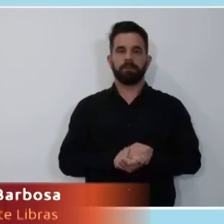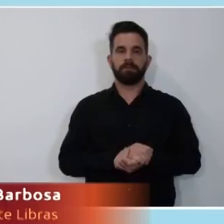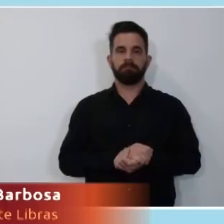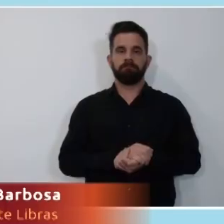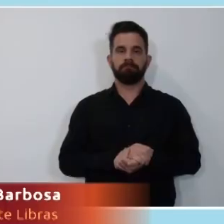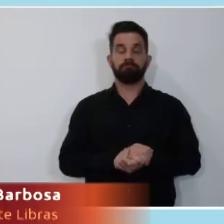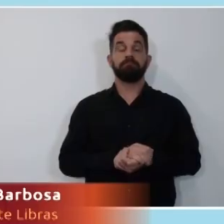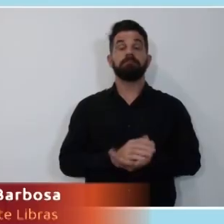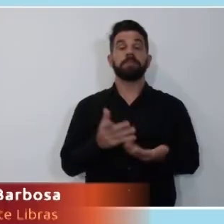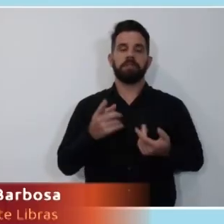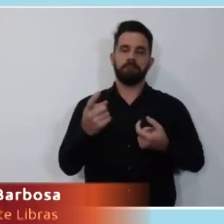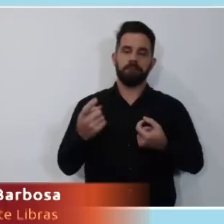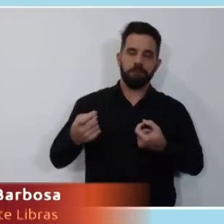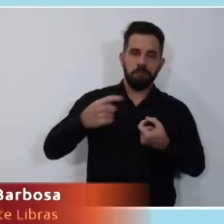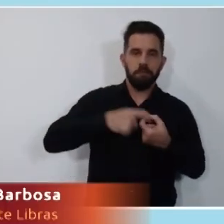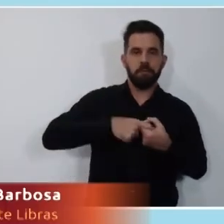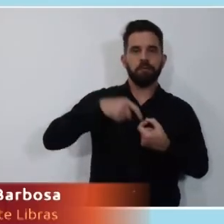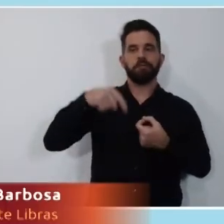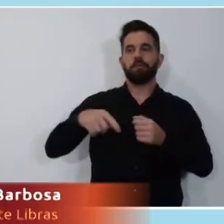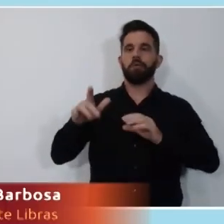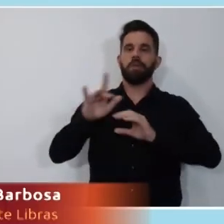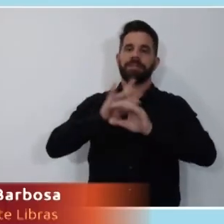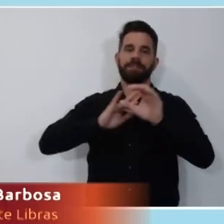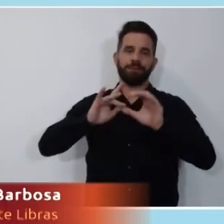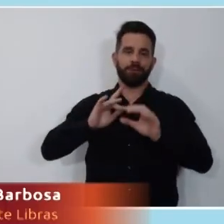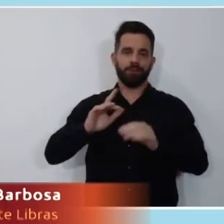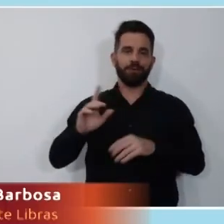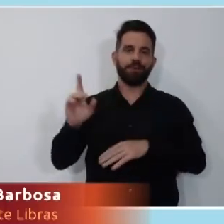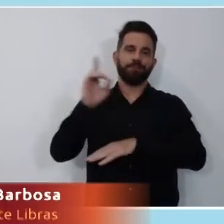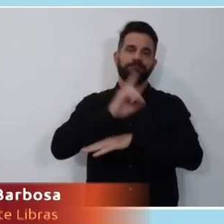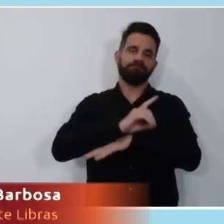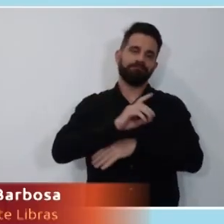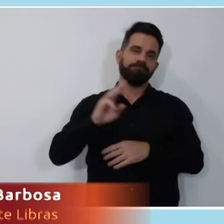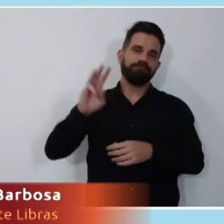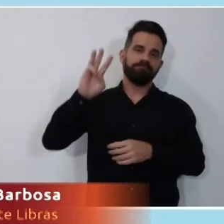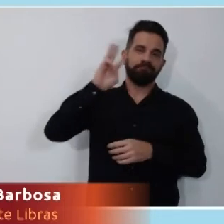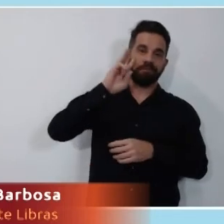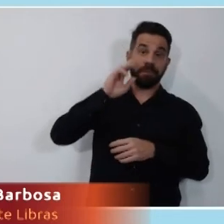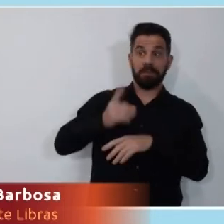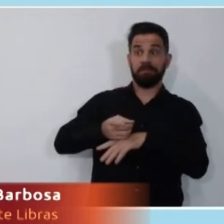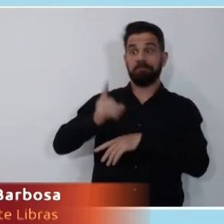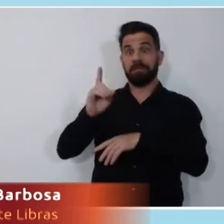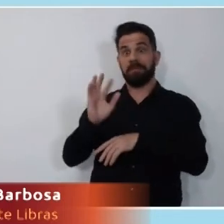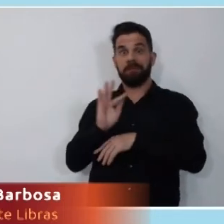Estamos de volta com Conexões dessa terça-feira, ao vivo. Agora são